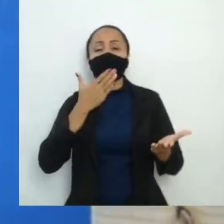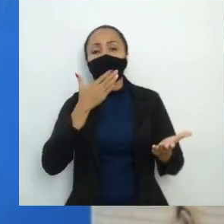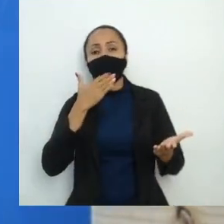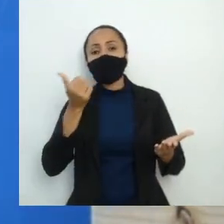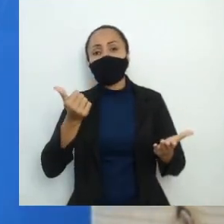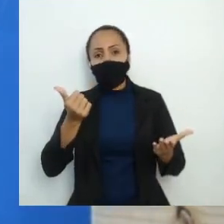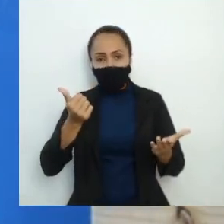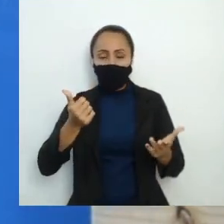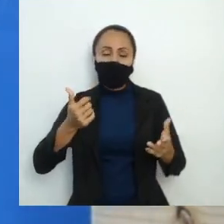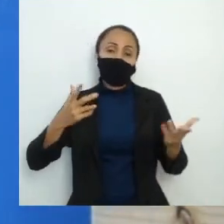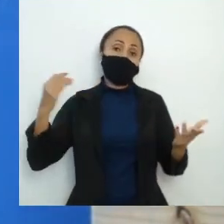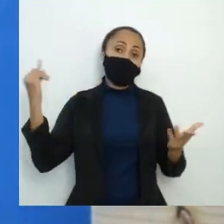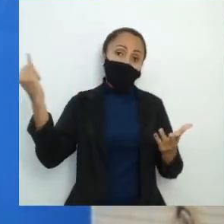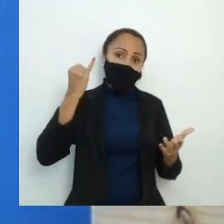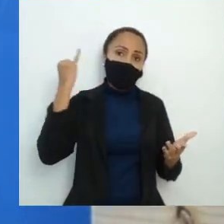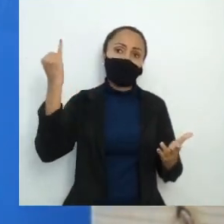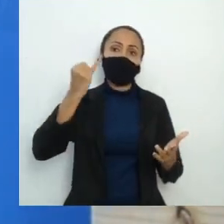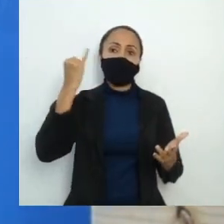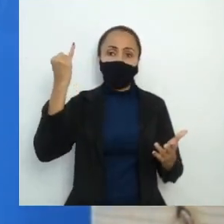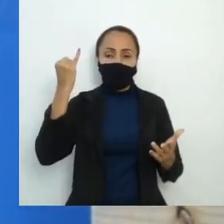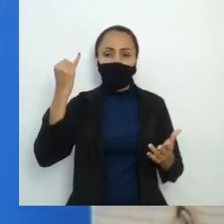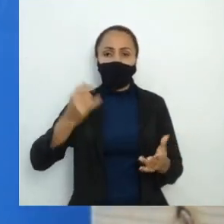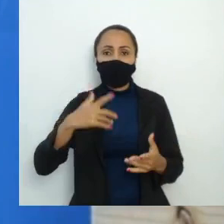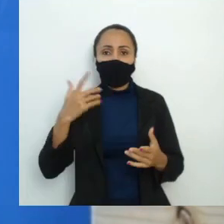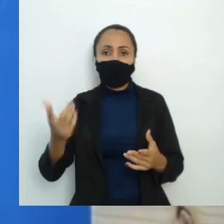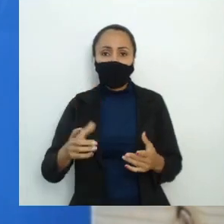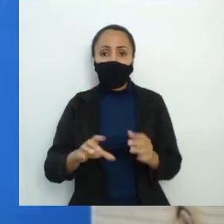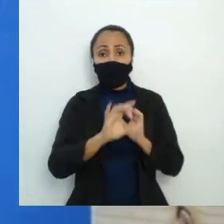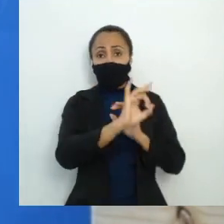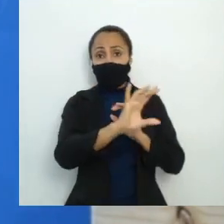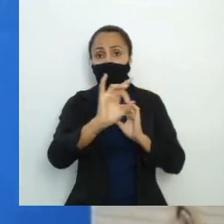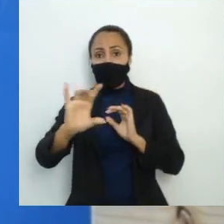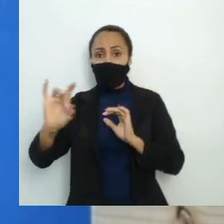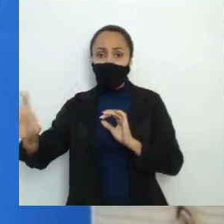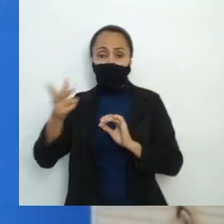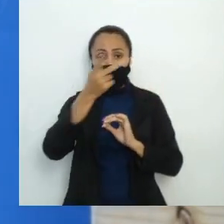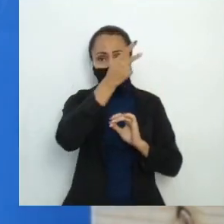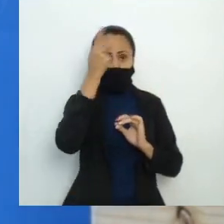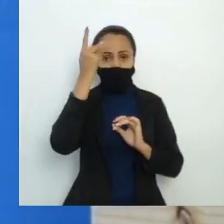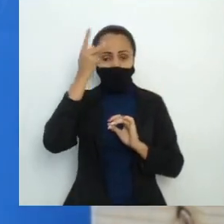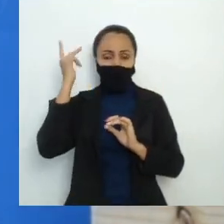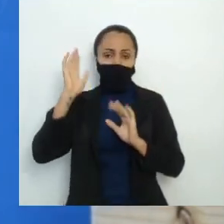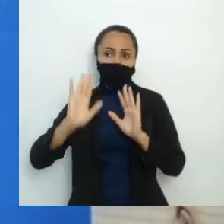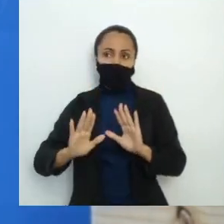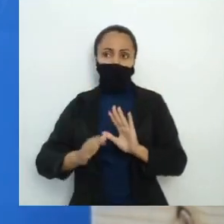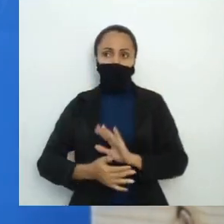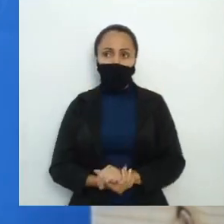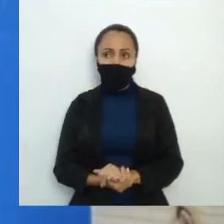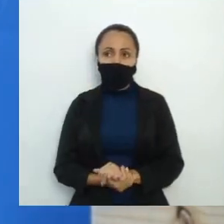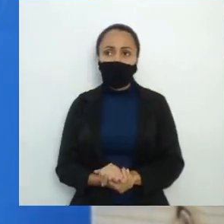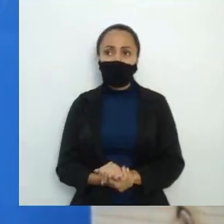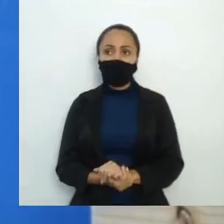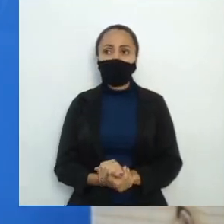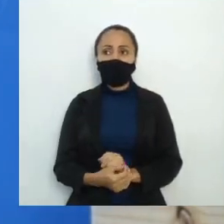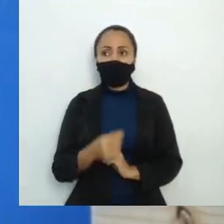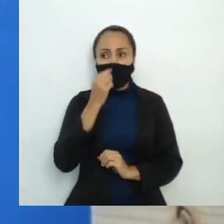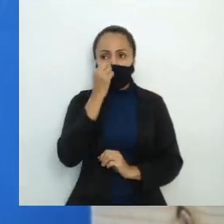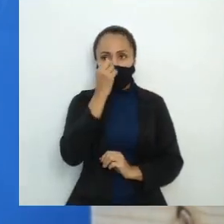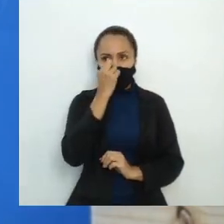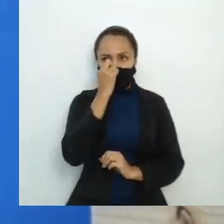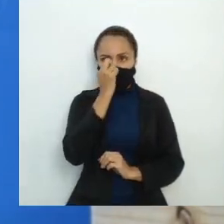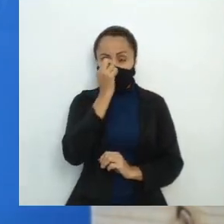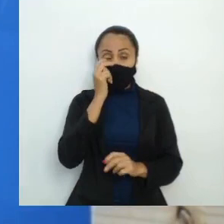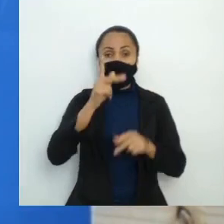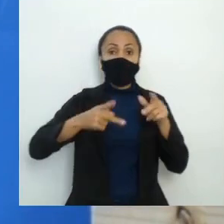ser importada, vai ser trazida para dentro de cada um dos cidadãos para nunca mais ser tirado, para nunca mais ser colocado para fora. Então o povo